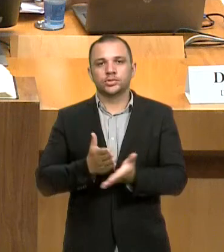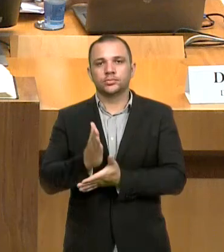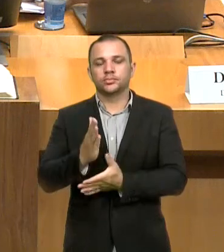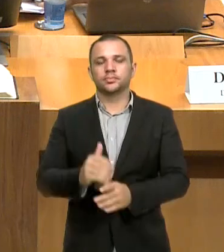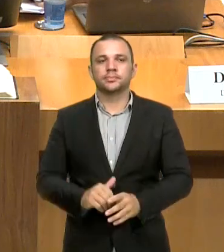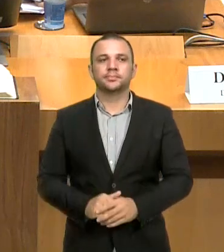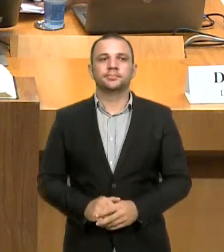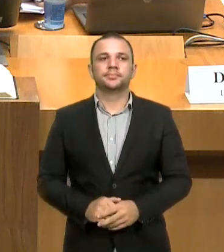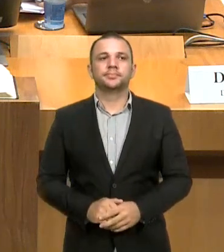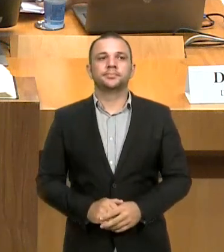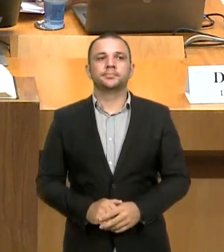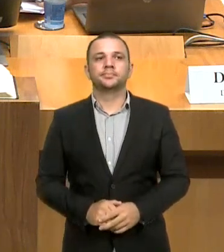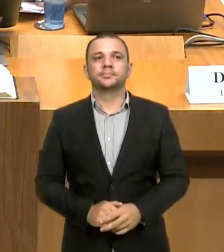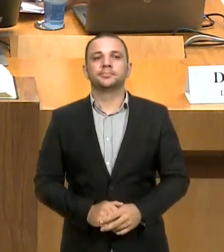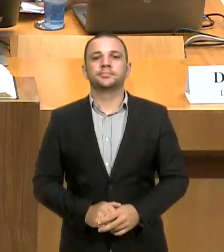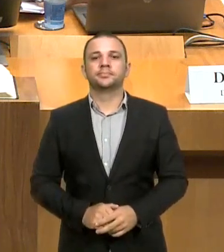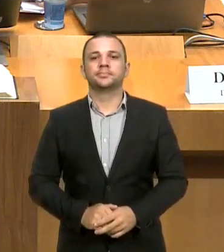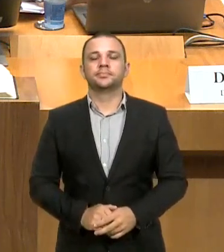deferido.